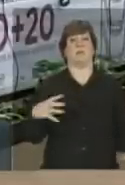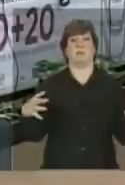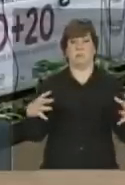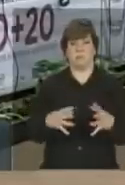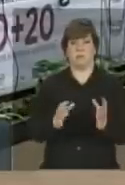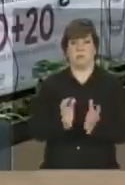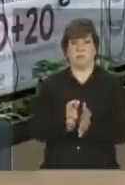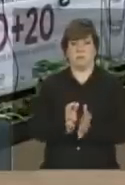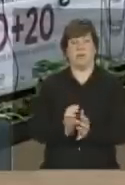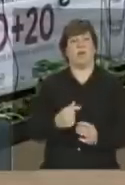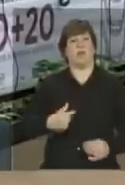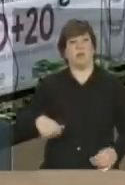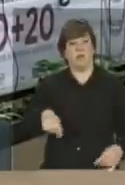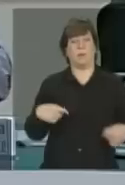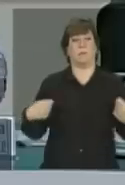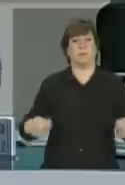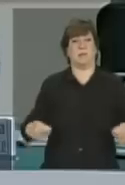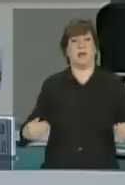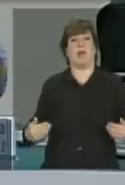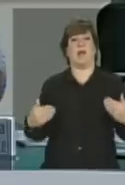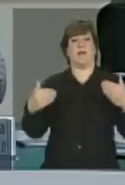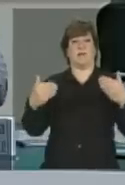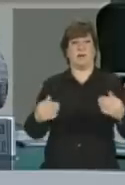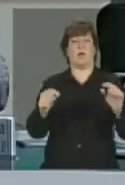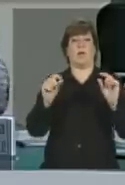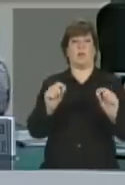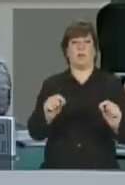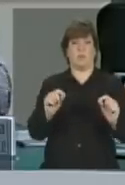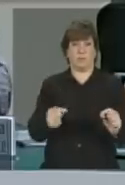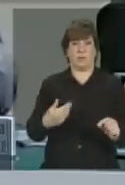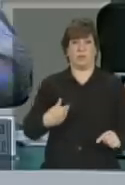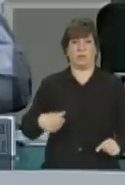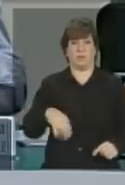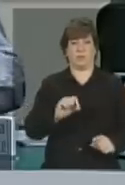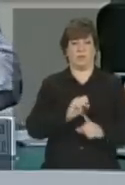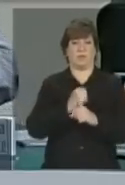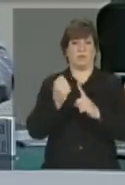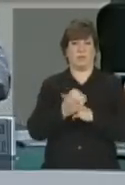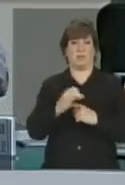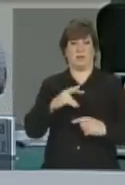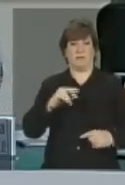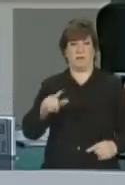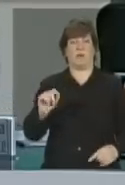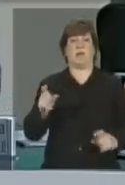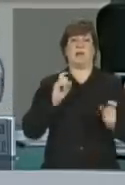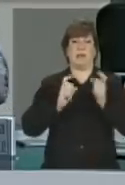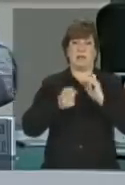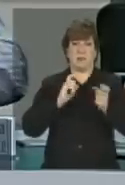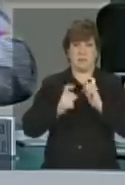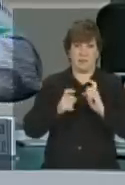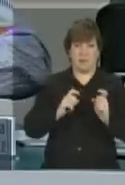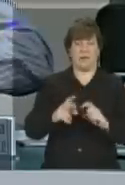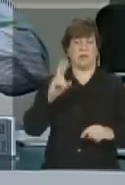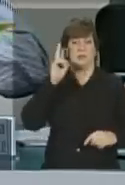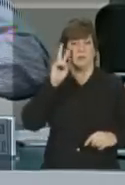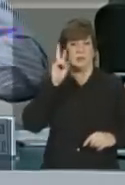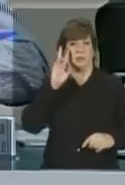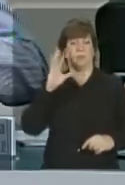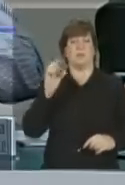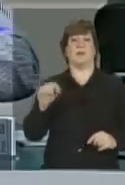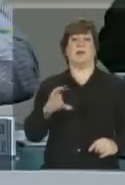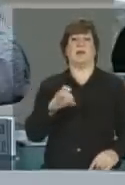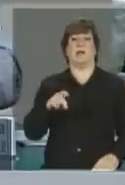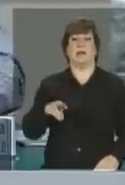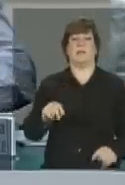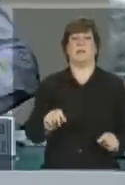xeque. E nós devemos avançar naquilo que é o engajamento da sociedade civil no debate sobre a questão do clima e o que